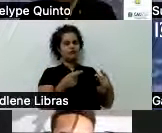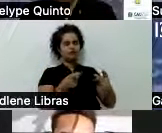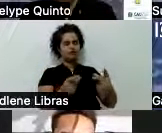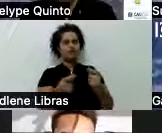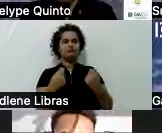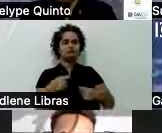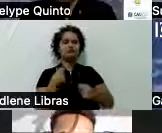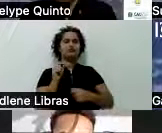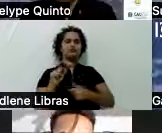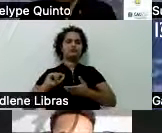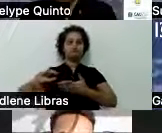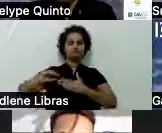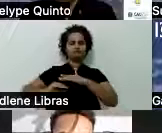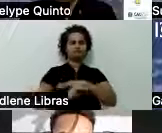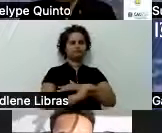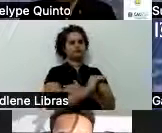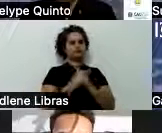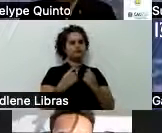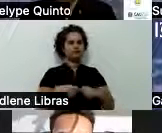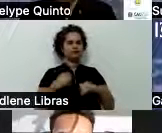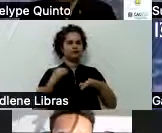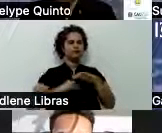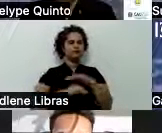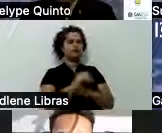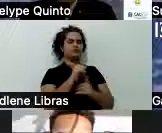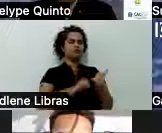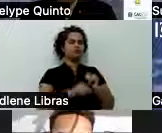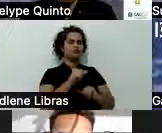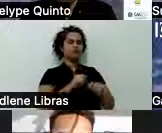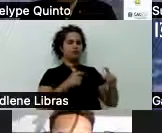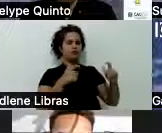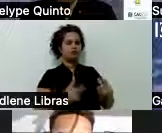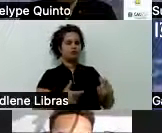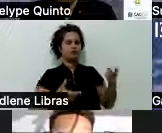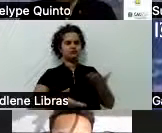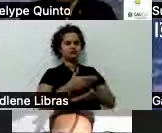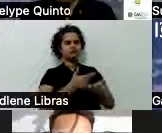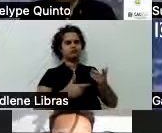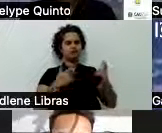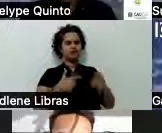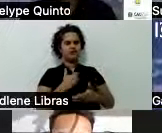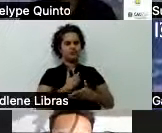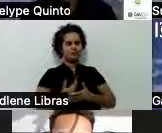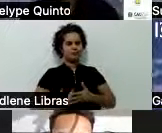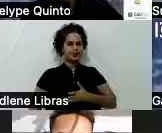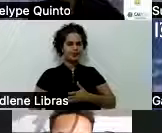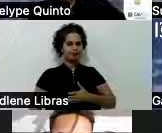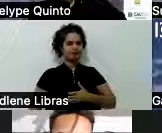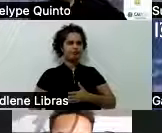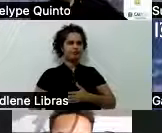investimentos efetivamente para transformar esse espaço, integrar esse espaço público